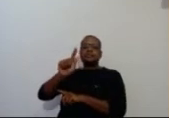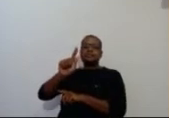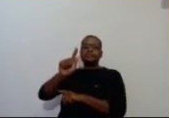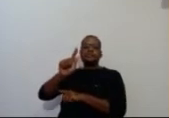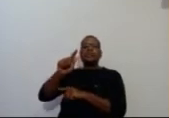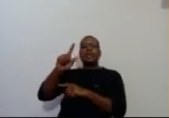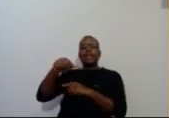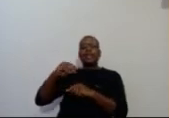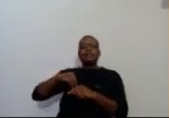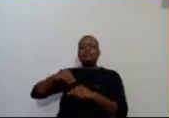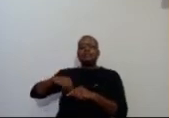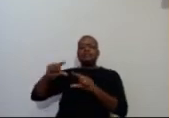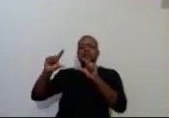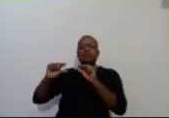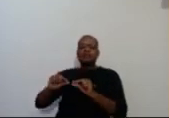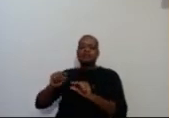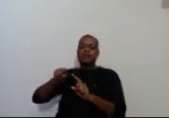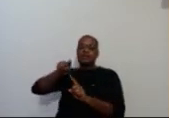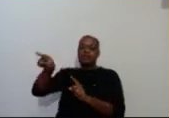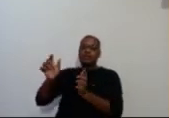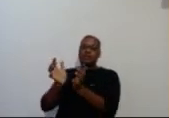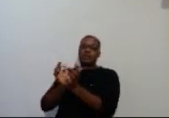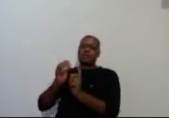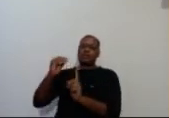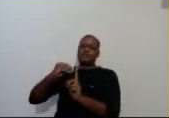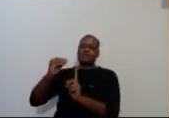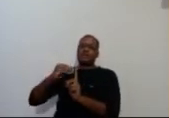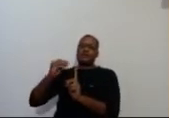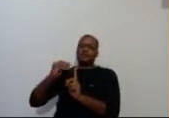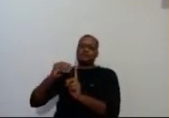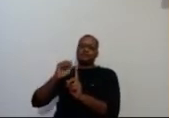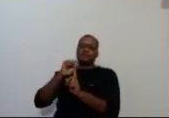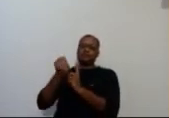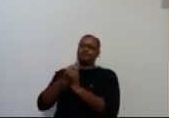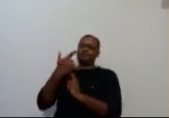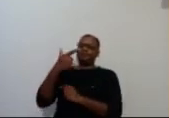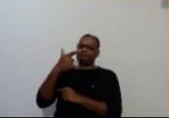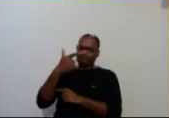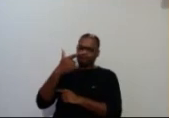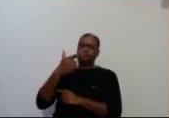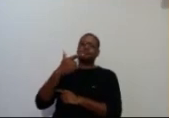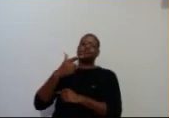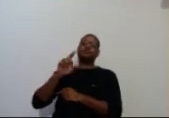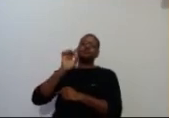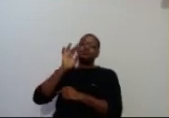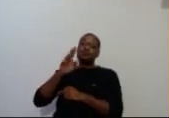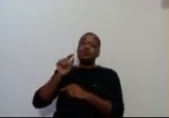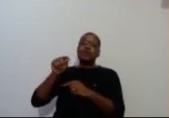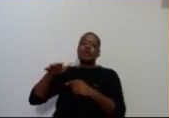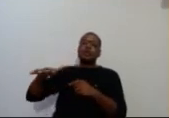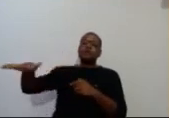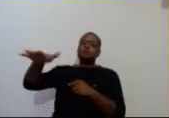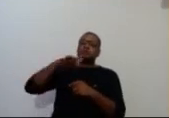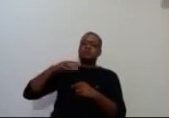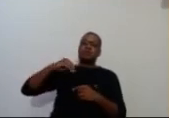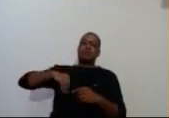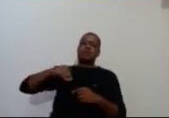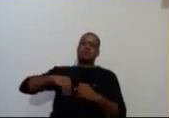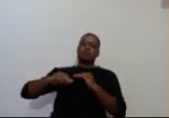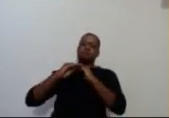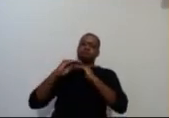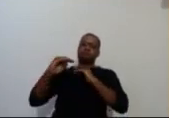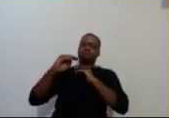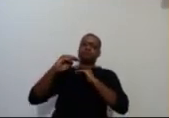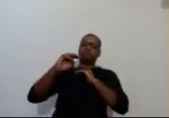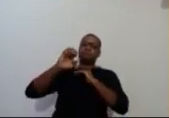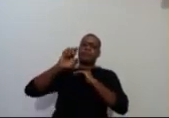público de vulnerabilidade social. Ele trabalha com público de renda média. E a gente percebe que esse público tem cada vez mais acesso à internet. Agora, a